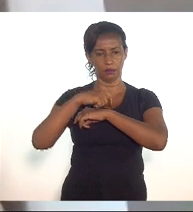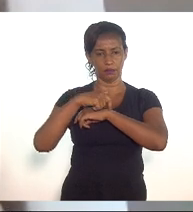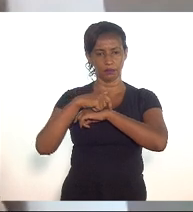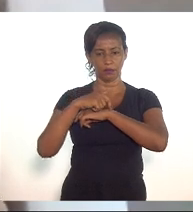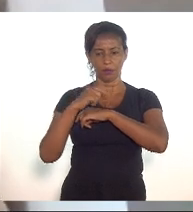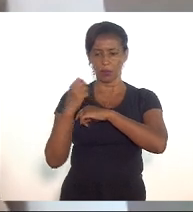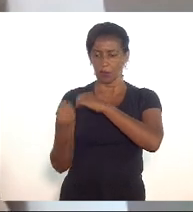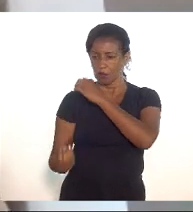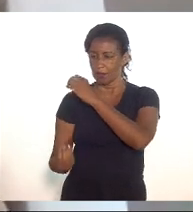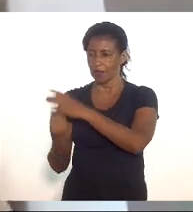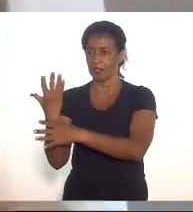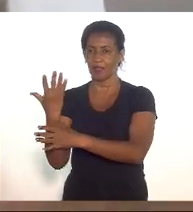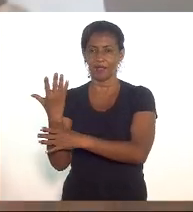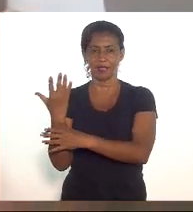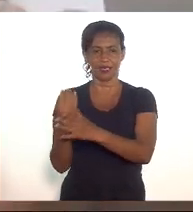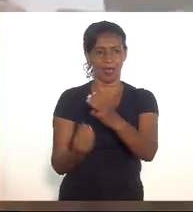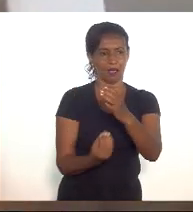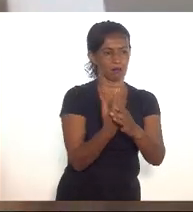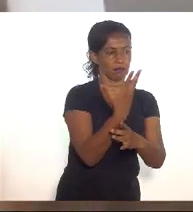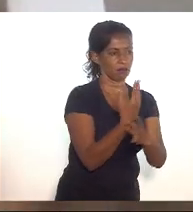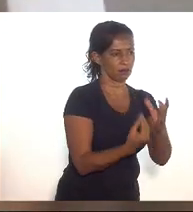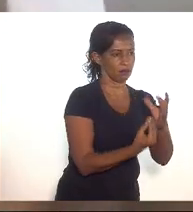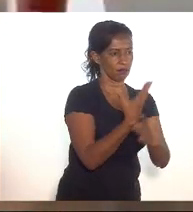redes dentro